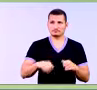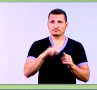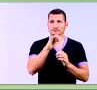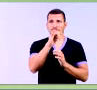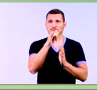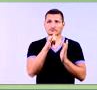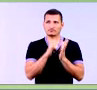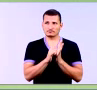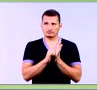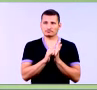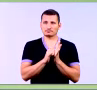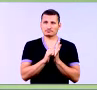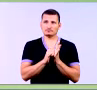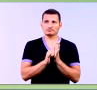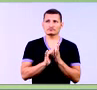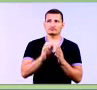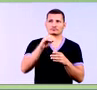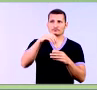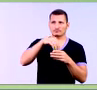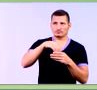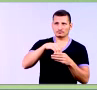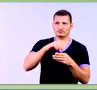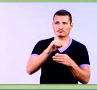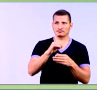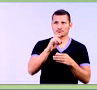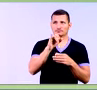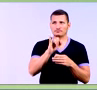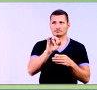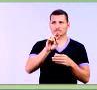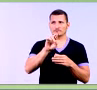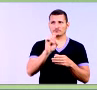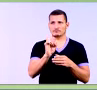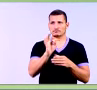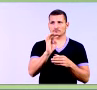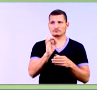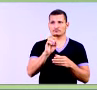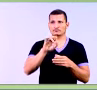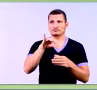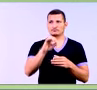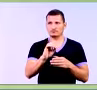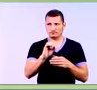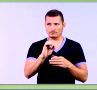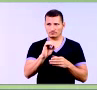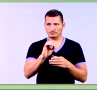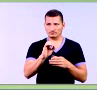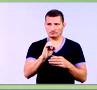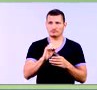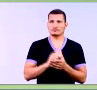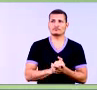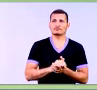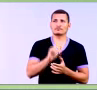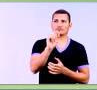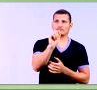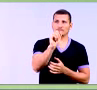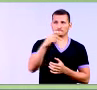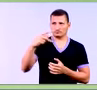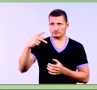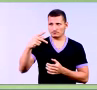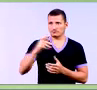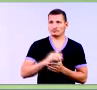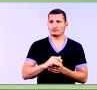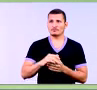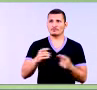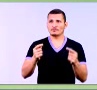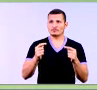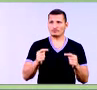jQuery e colocado em um diretório local, ou seja, em um diretório da aplicação. Aqui abaixo